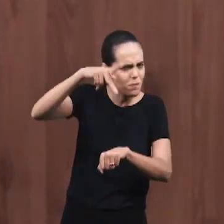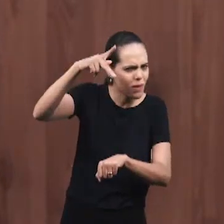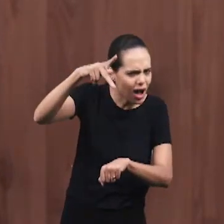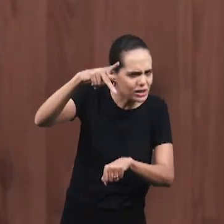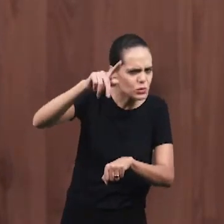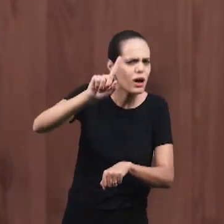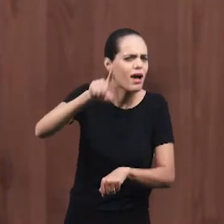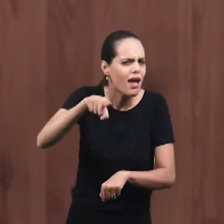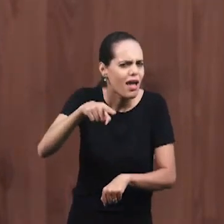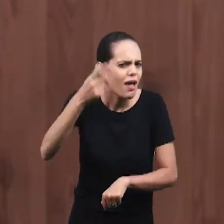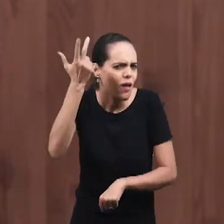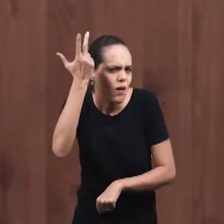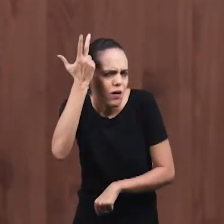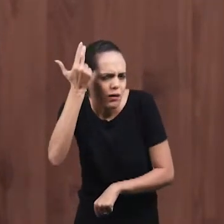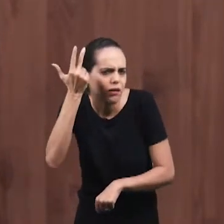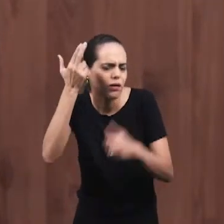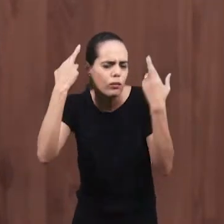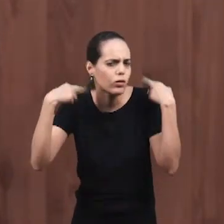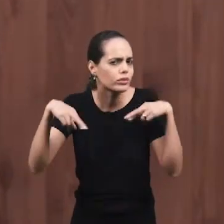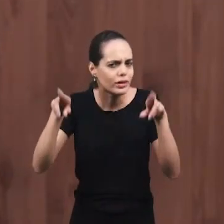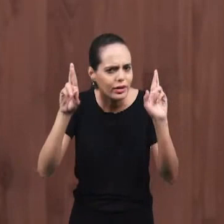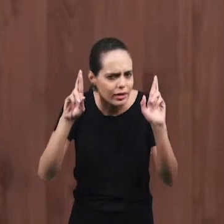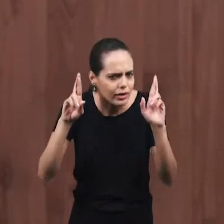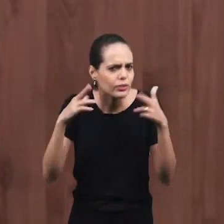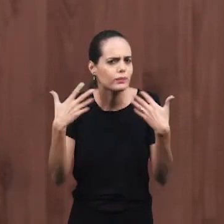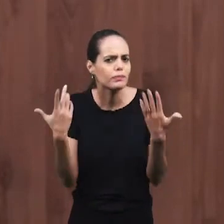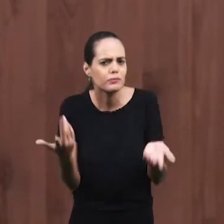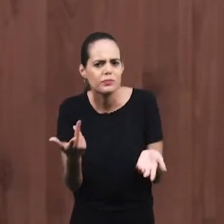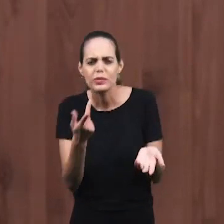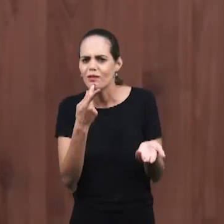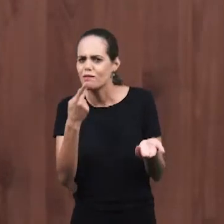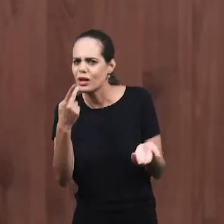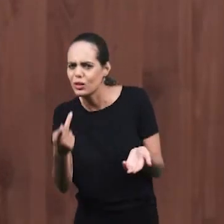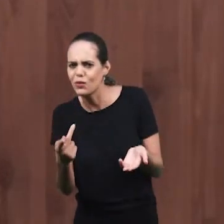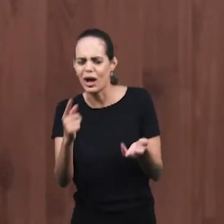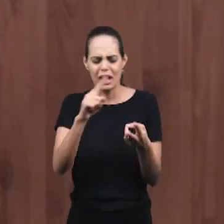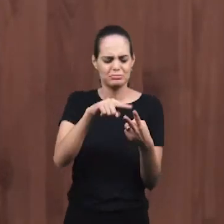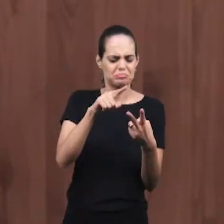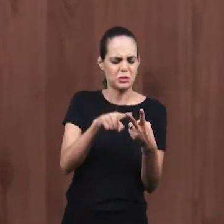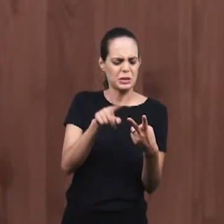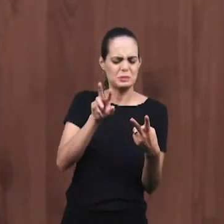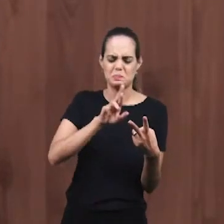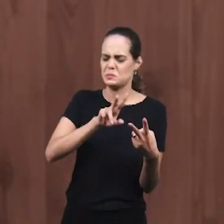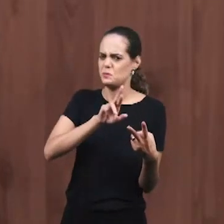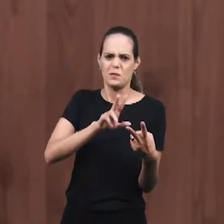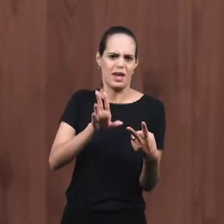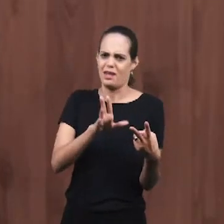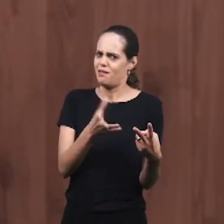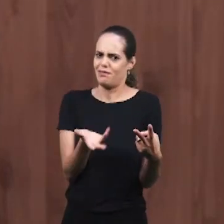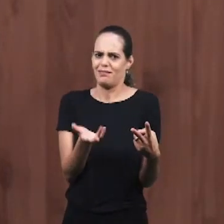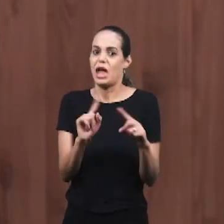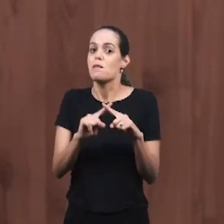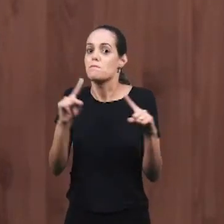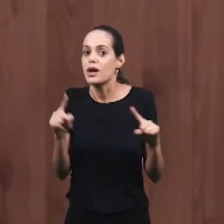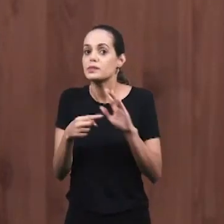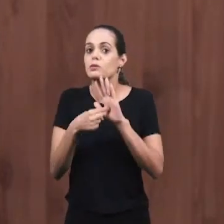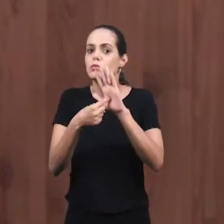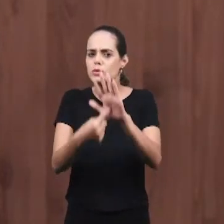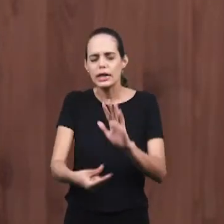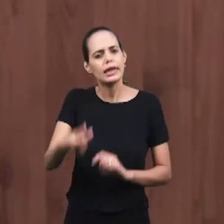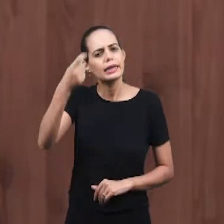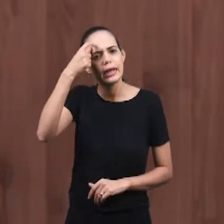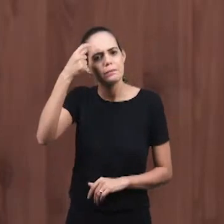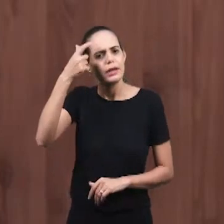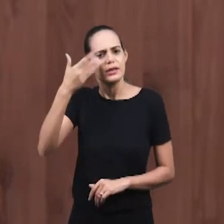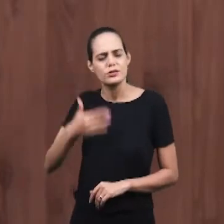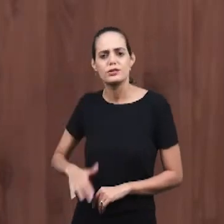vários tipos de resposta. Alguns acharam que era do coelho, outros acharam que era do cordeiro, outros disseram que não era nem de um nem de outro,